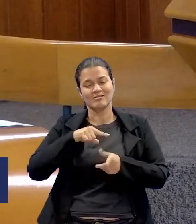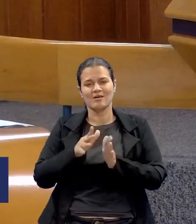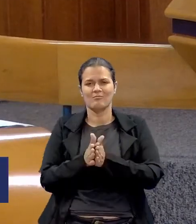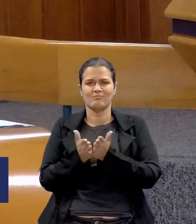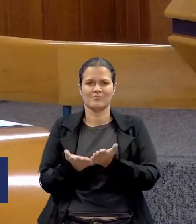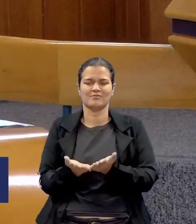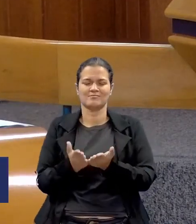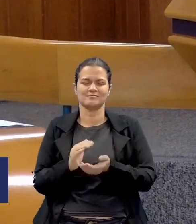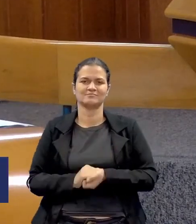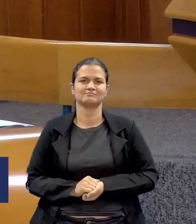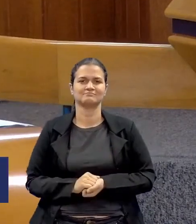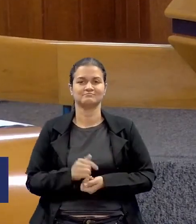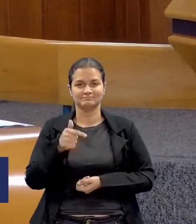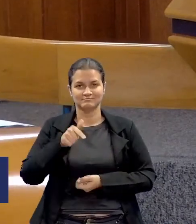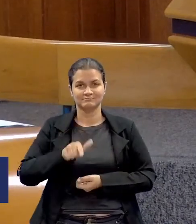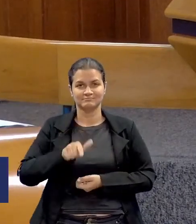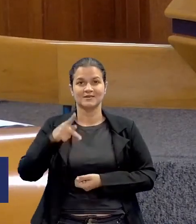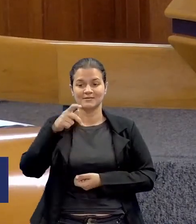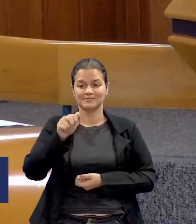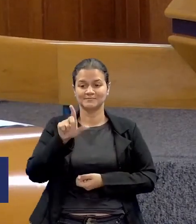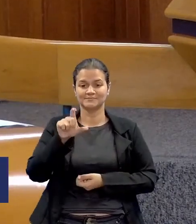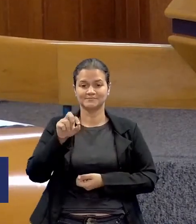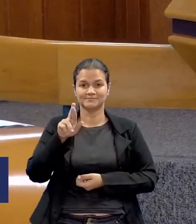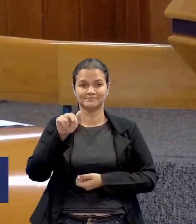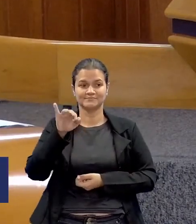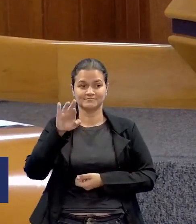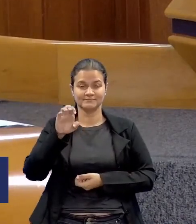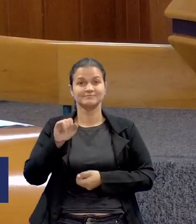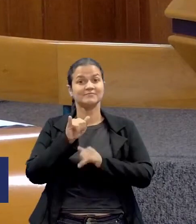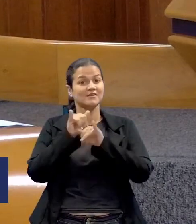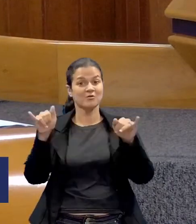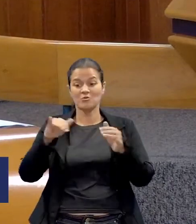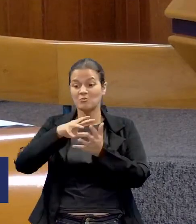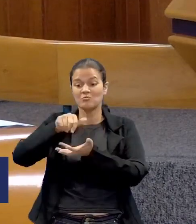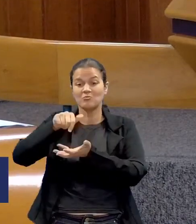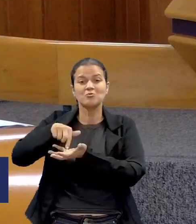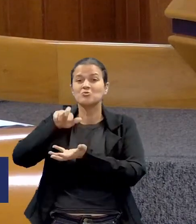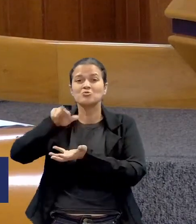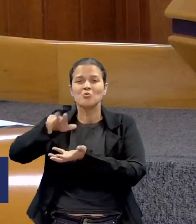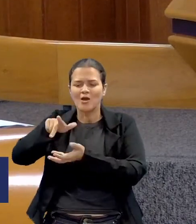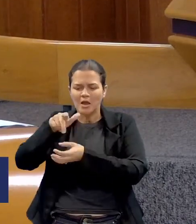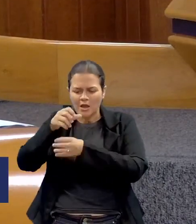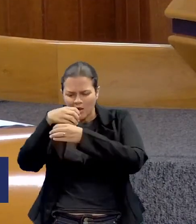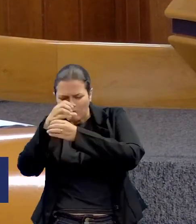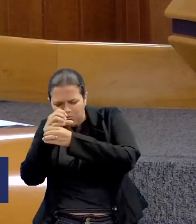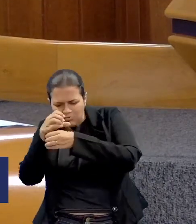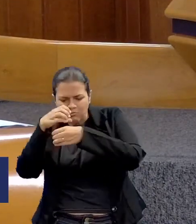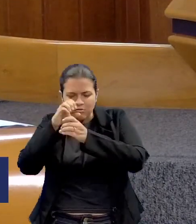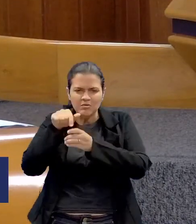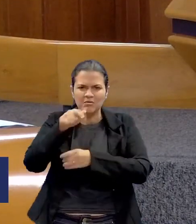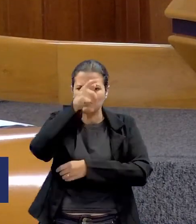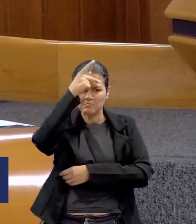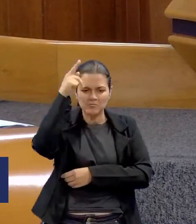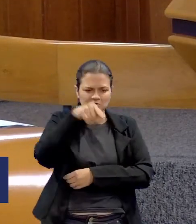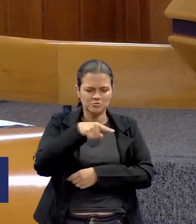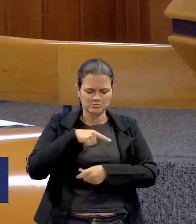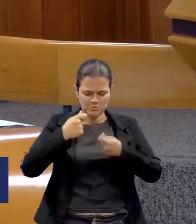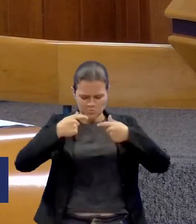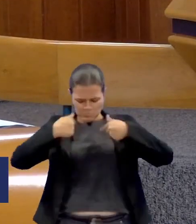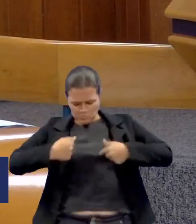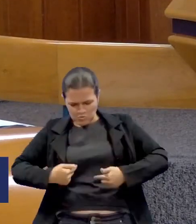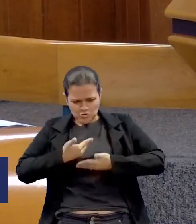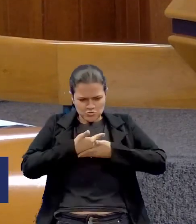E mais, Paulo Freire avisa que o mundo não é, nunca foi um laboratório. Nem os homens são cadáveres que devam ser